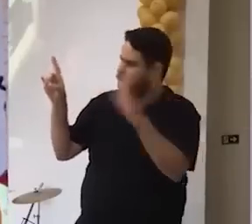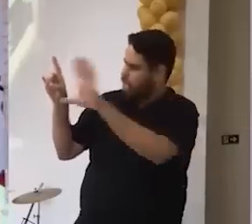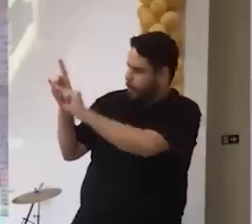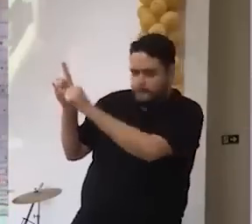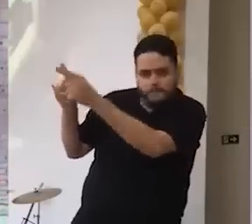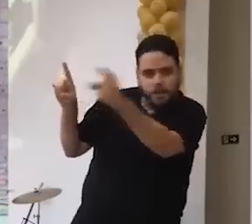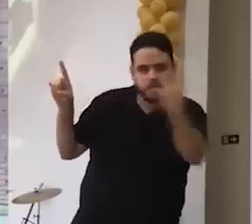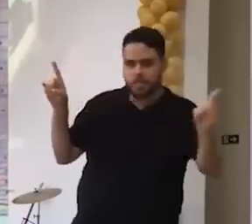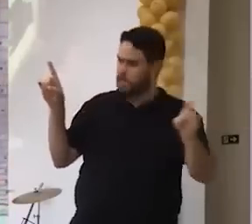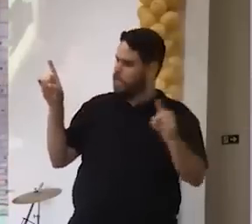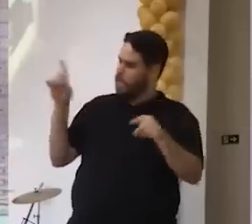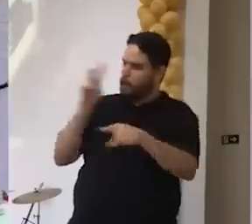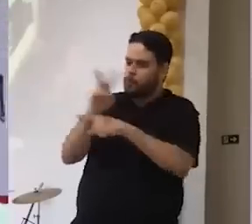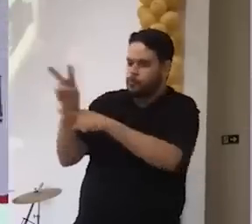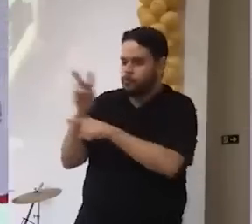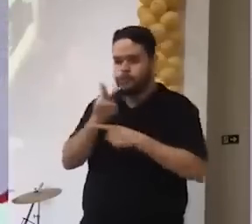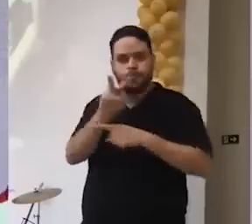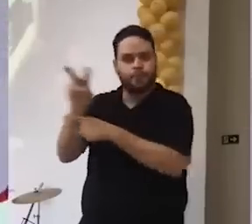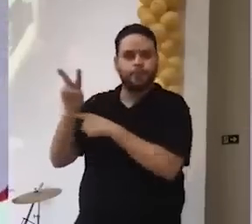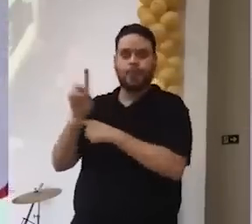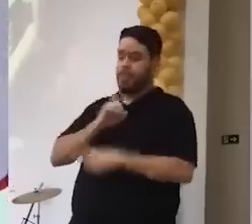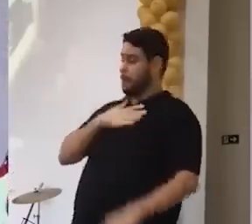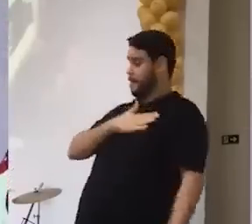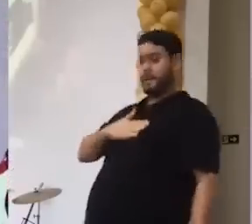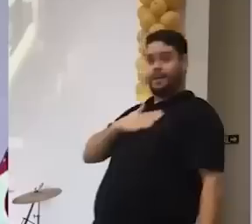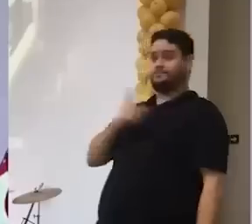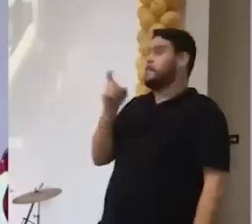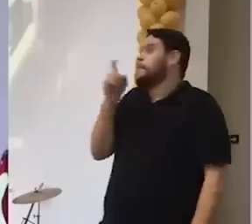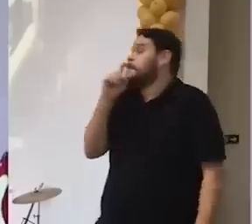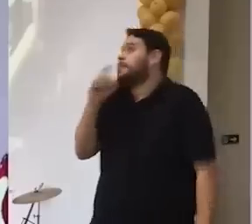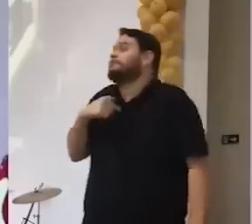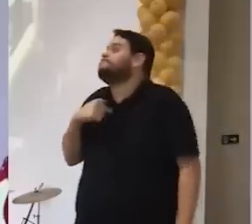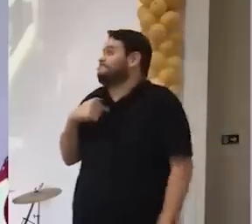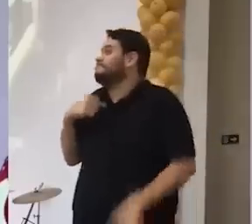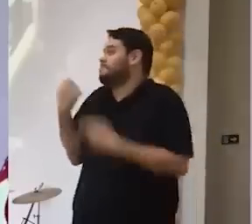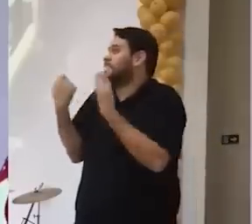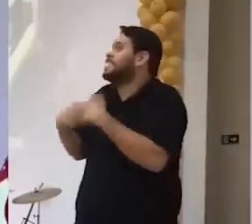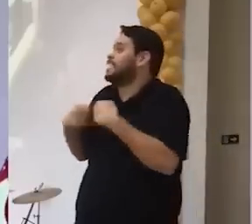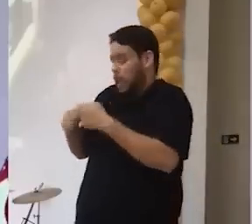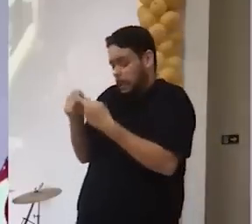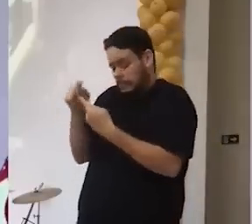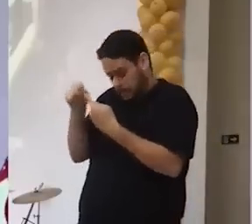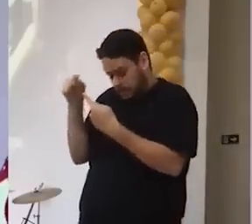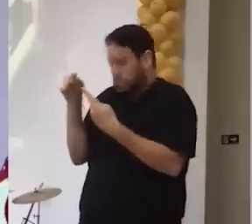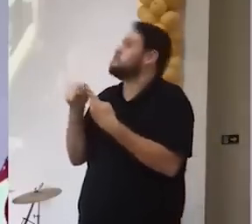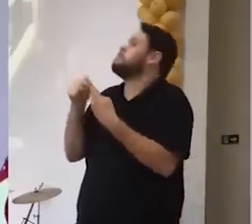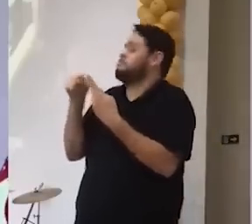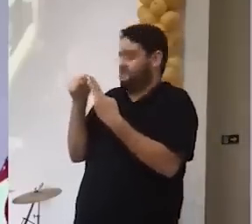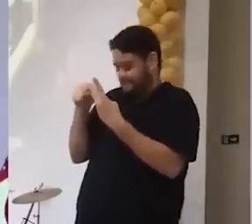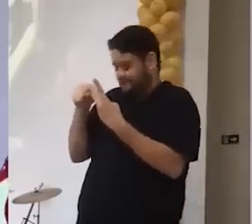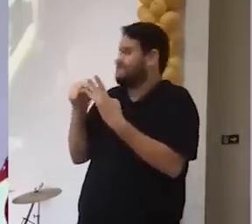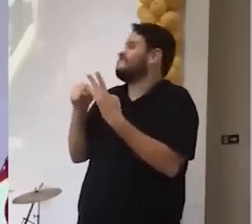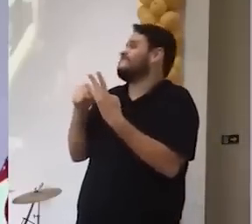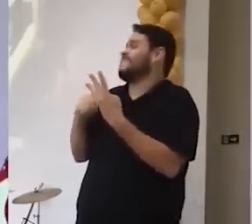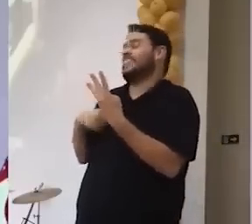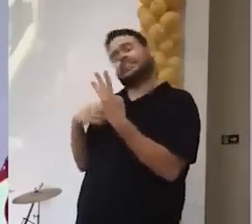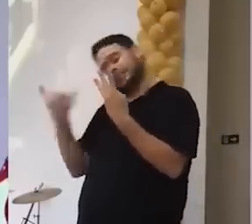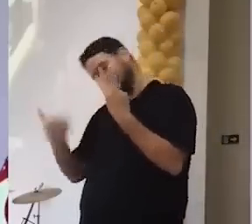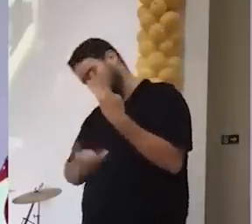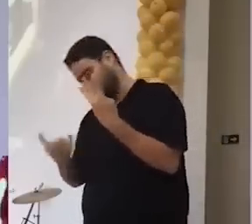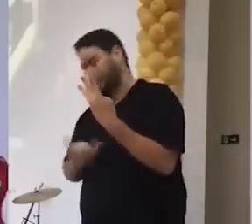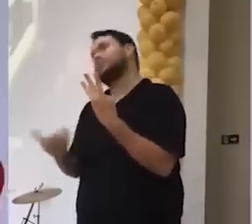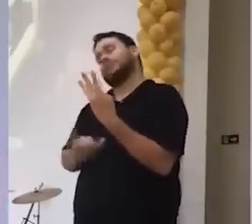você, Ele tem prazer que você chega para Ele e diz: papai, eu estou passando isso, eu estou passando aquilo, eu estou doendo, eu estou